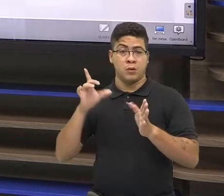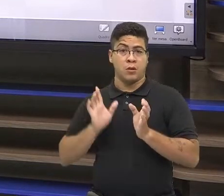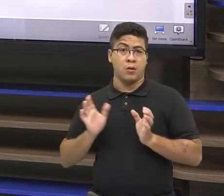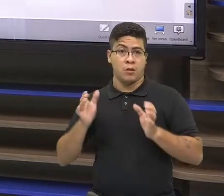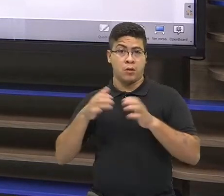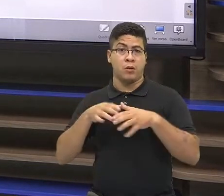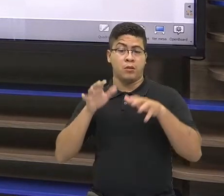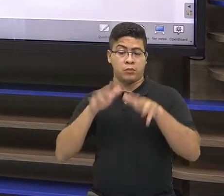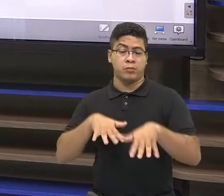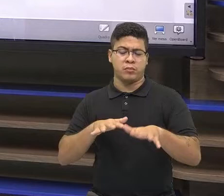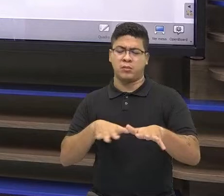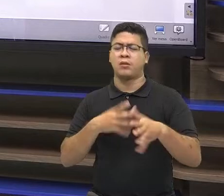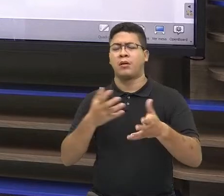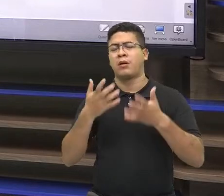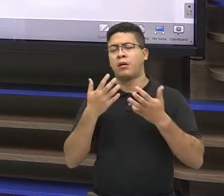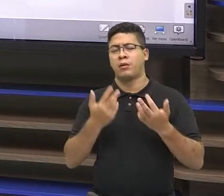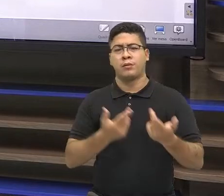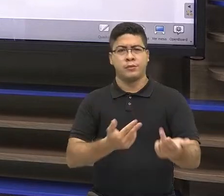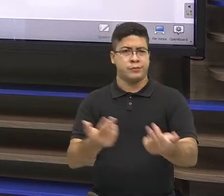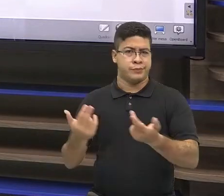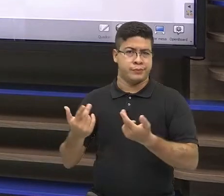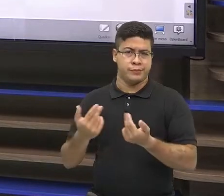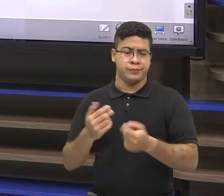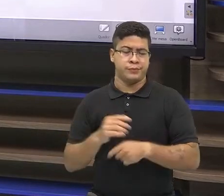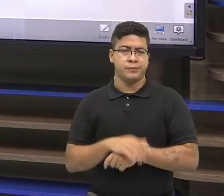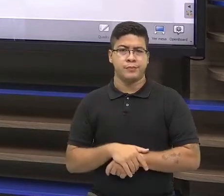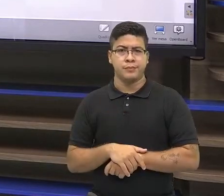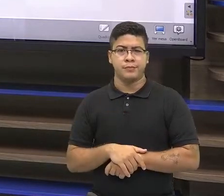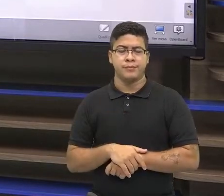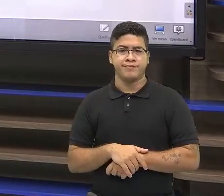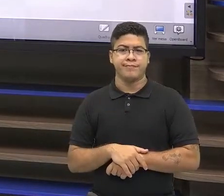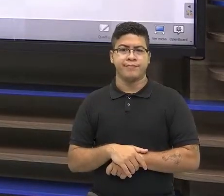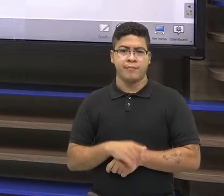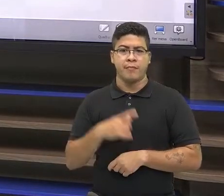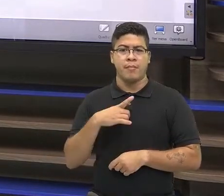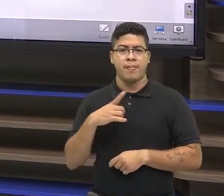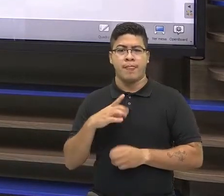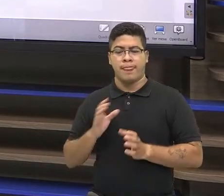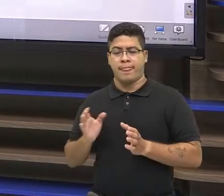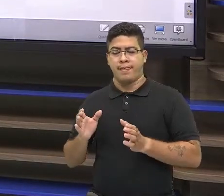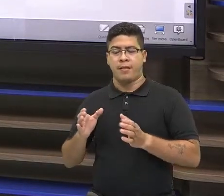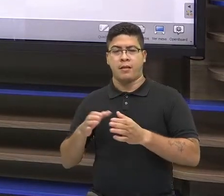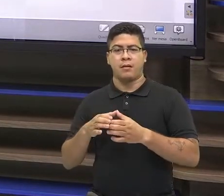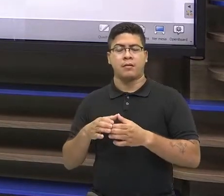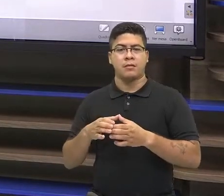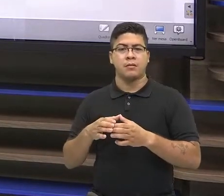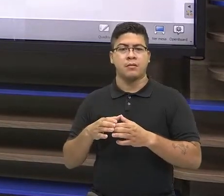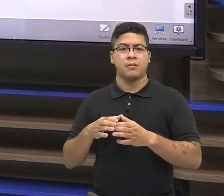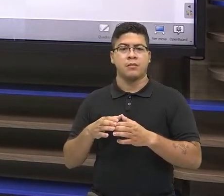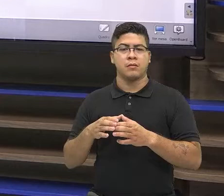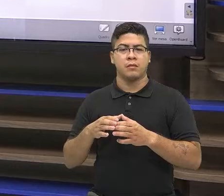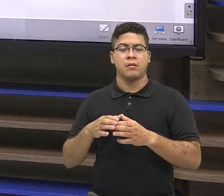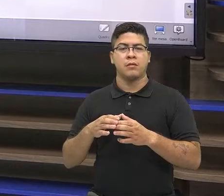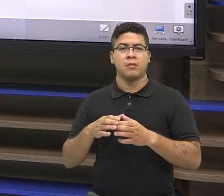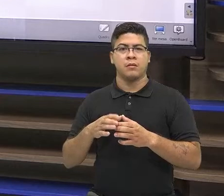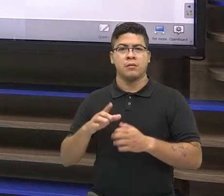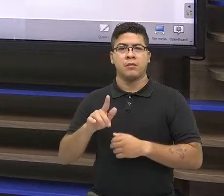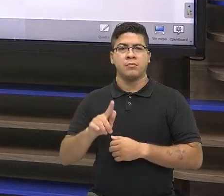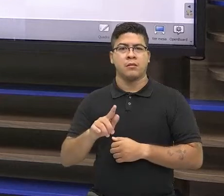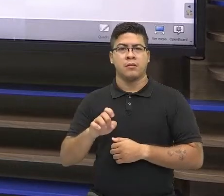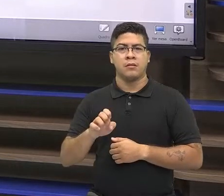queriam praticamente a mesma coisa, né. Aí a geração Orfeu foi essa revista, né,